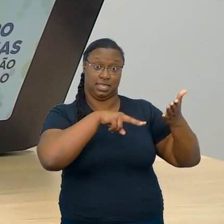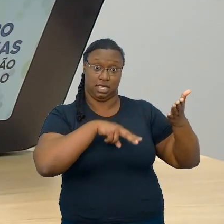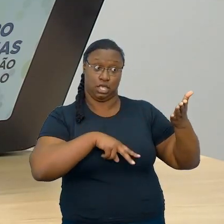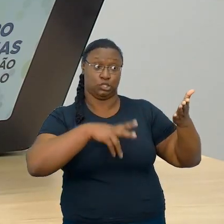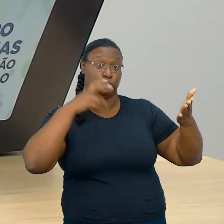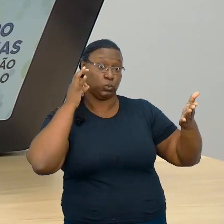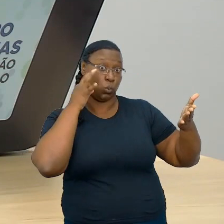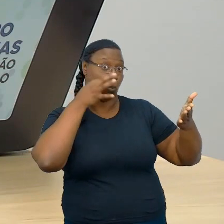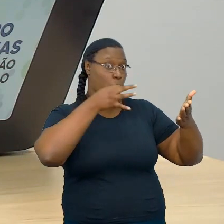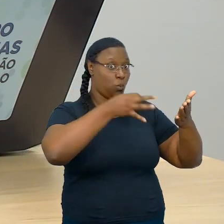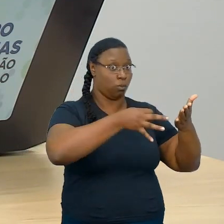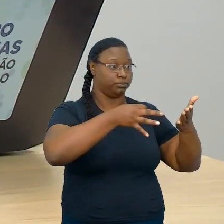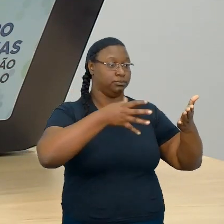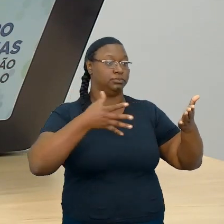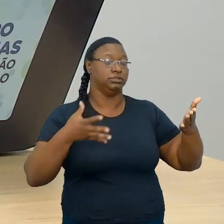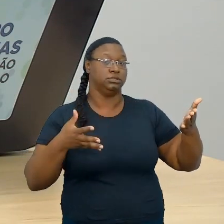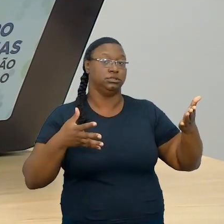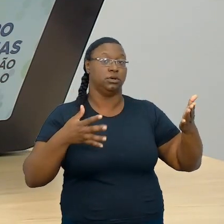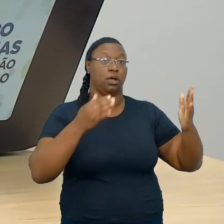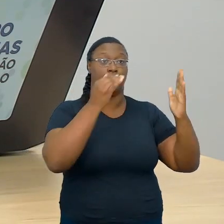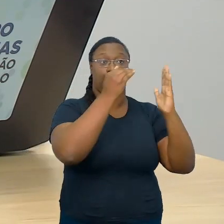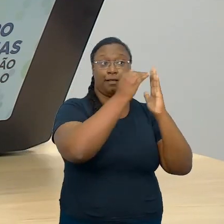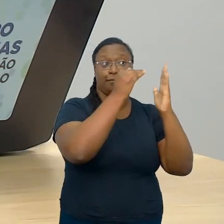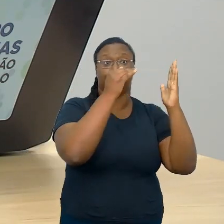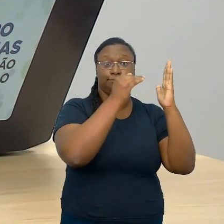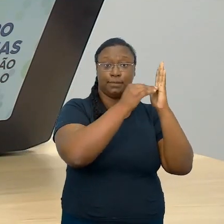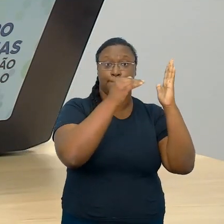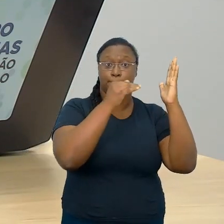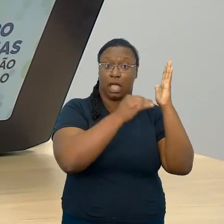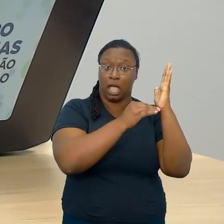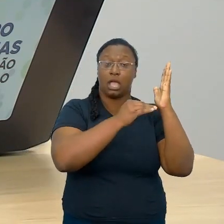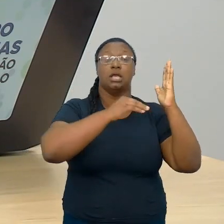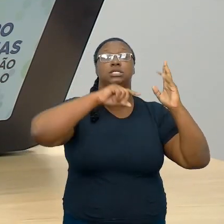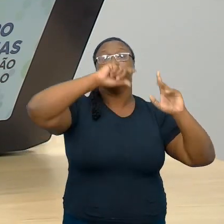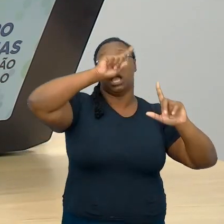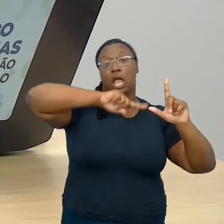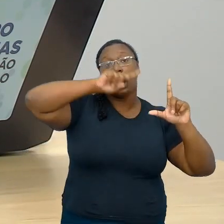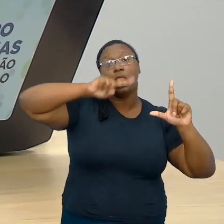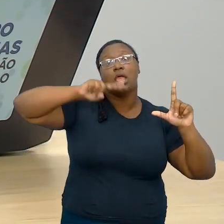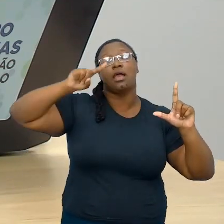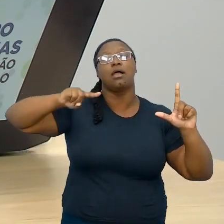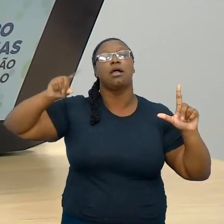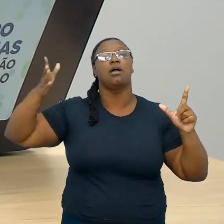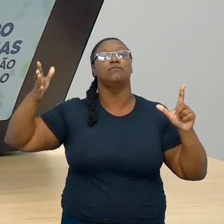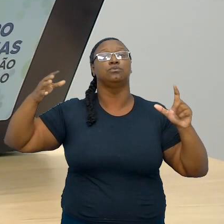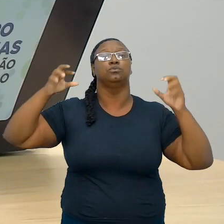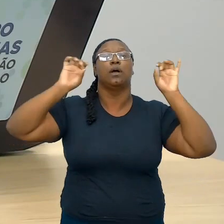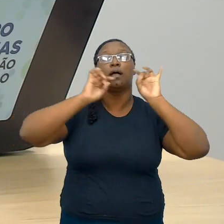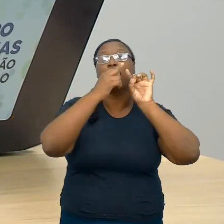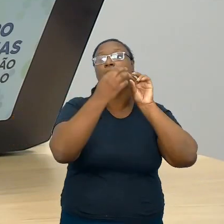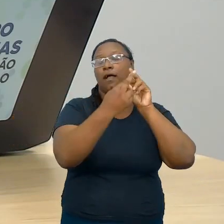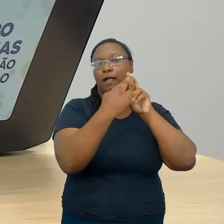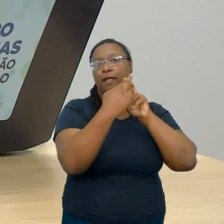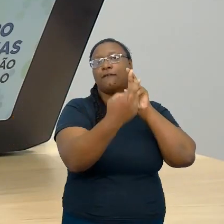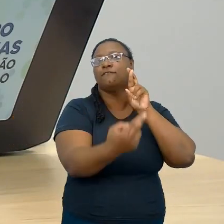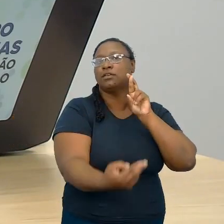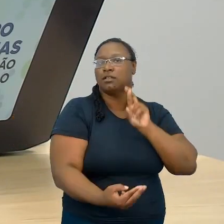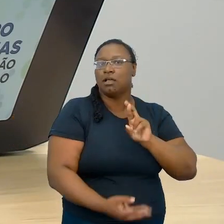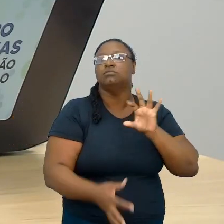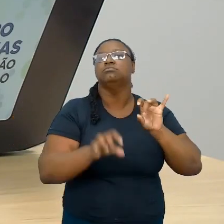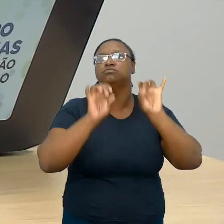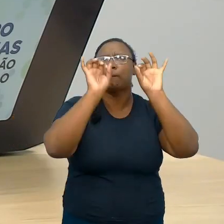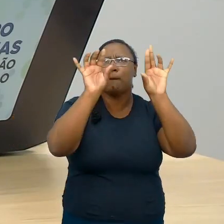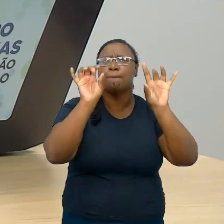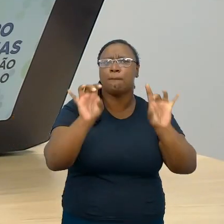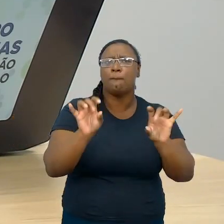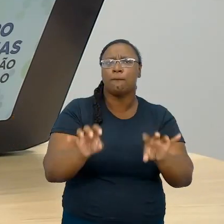observações, tabelas, imagens e gráficos, referências, né? Que eu acho muito interessante nesse tipo